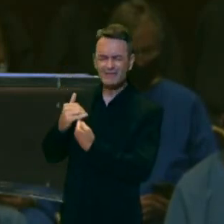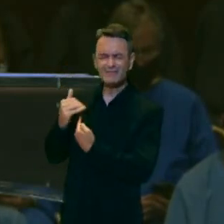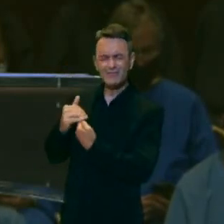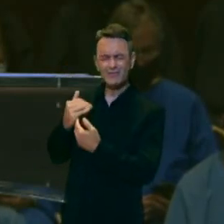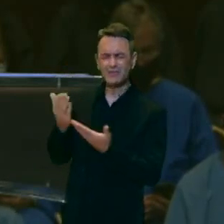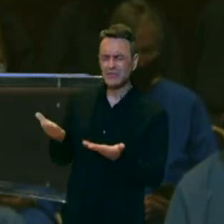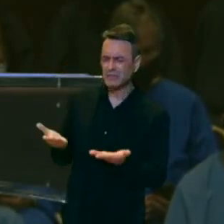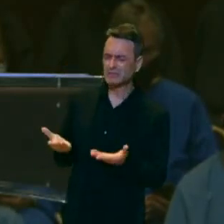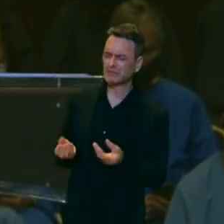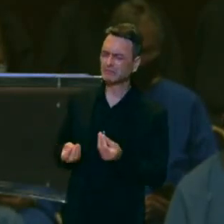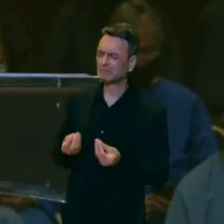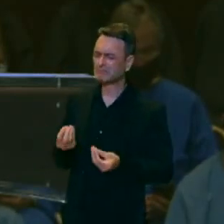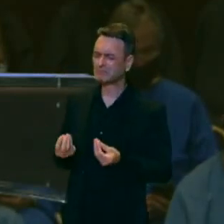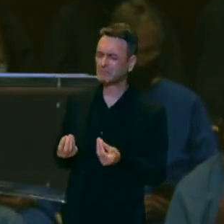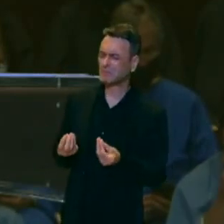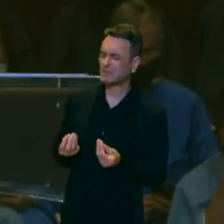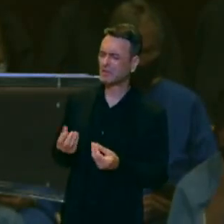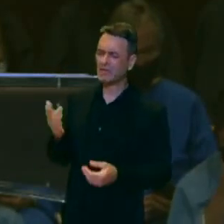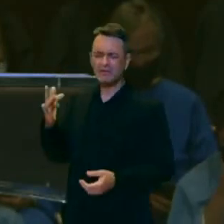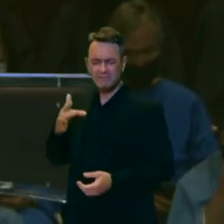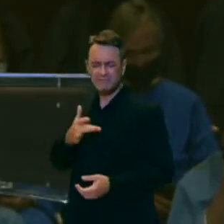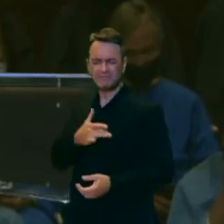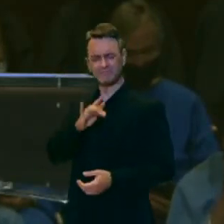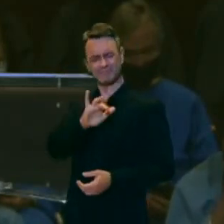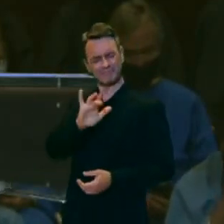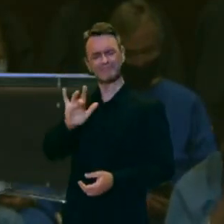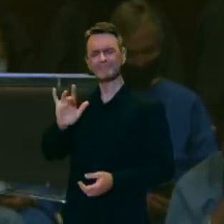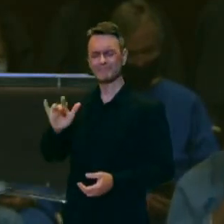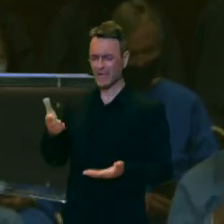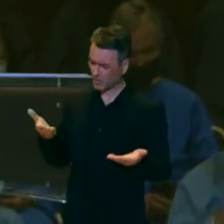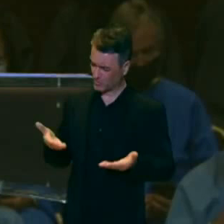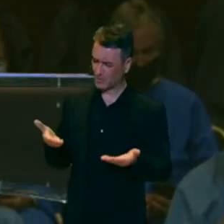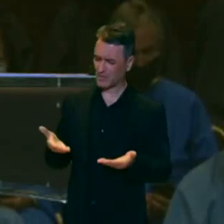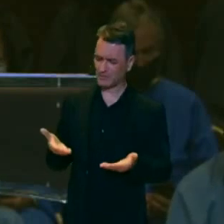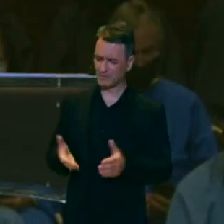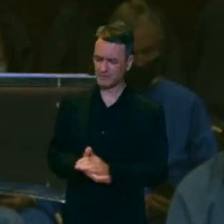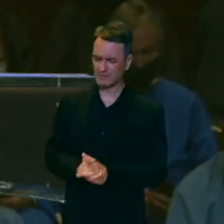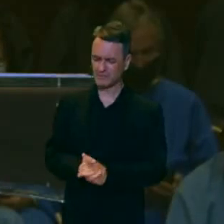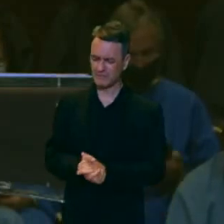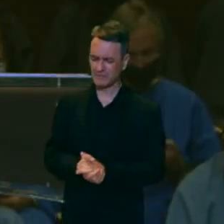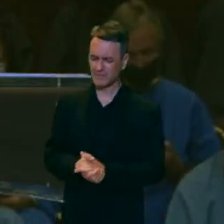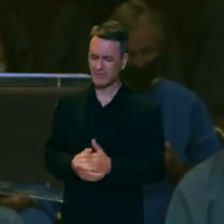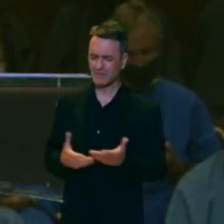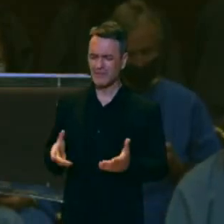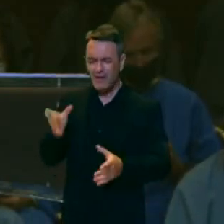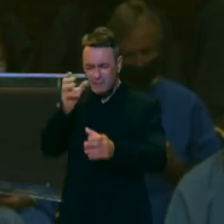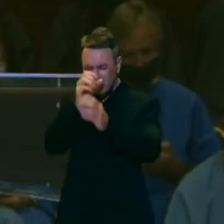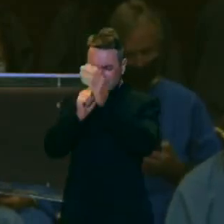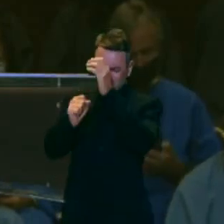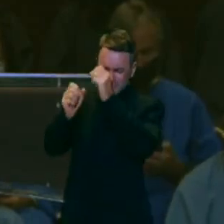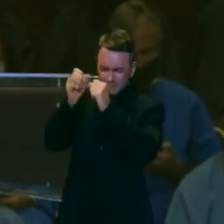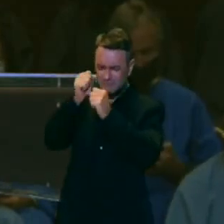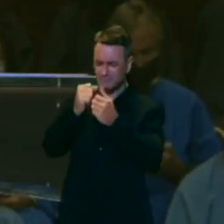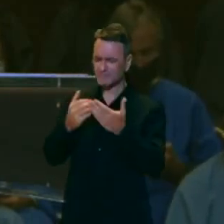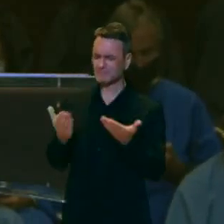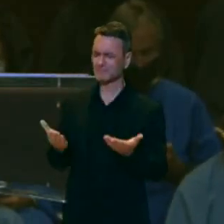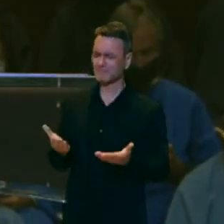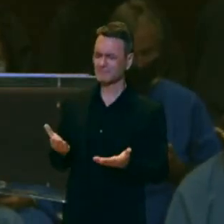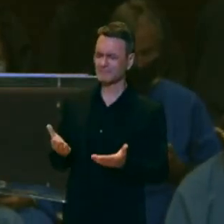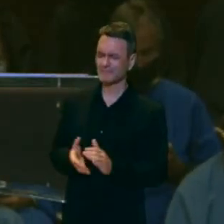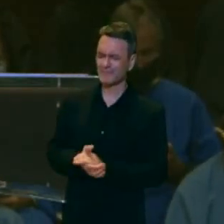e aquilo que o Senhor quer falar conosco, fala agora, Senhor, que assim como aprendemos que o